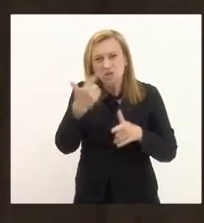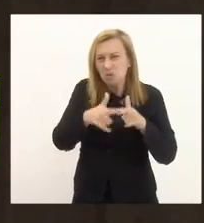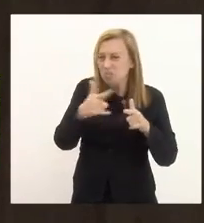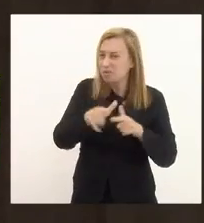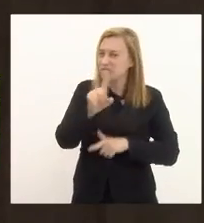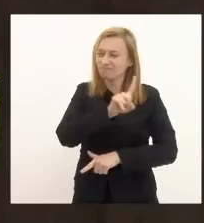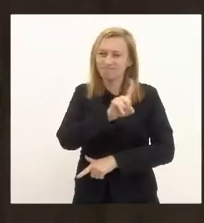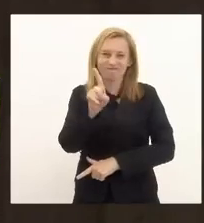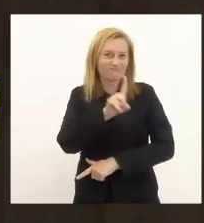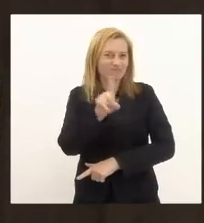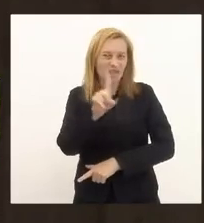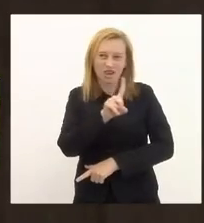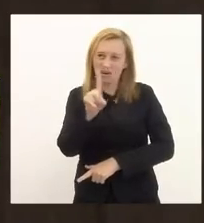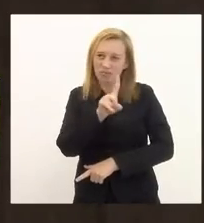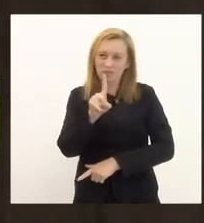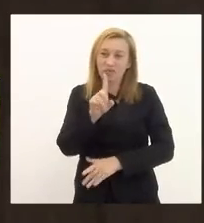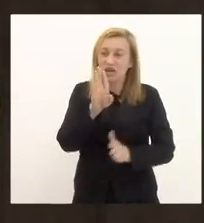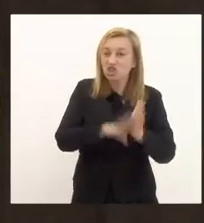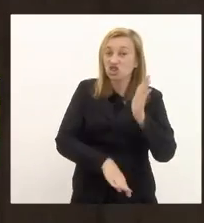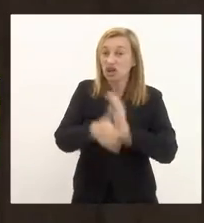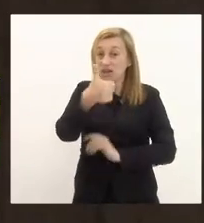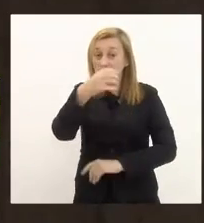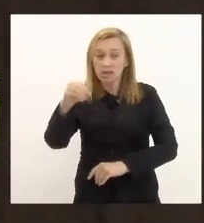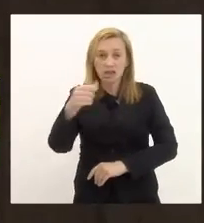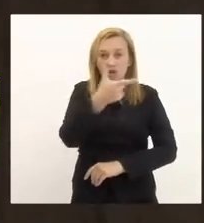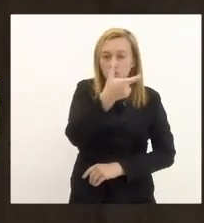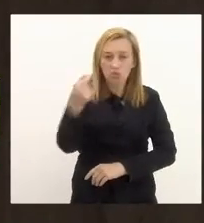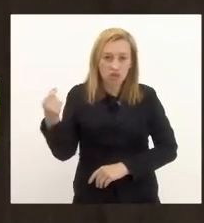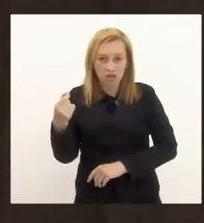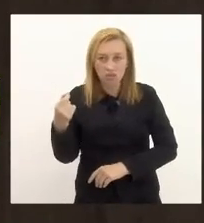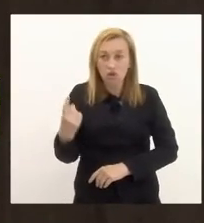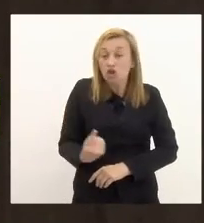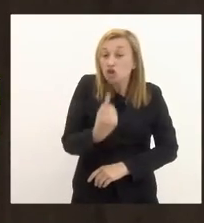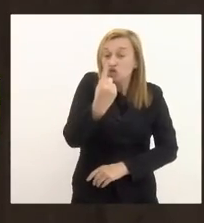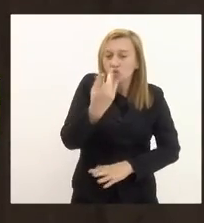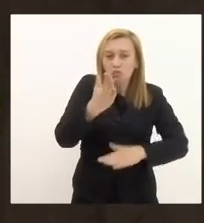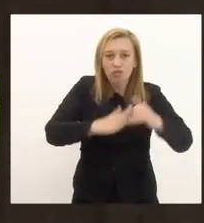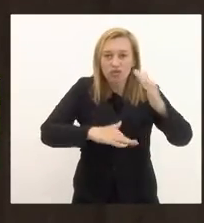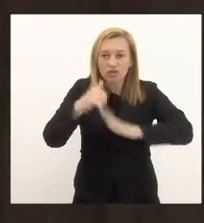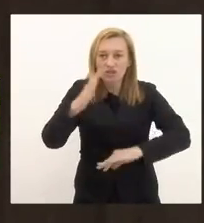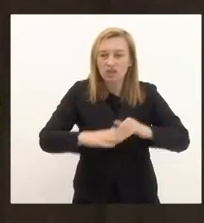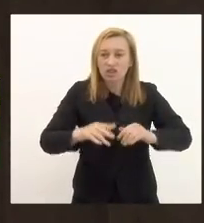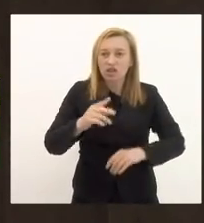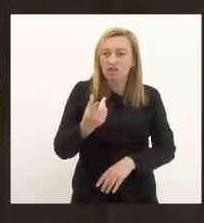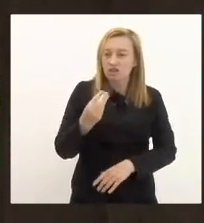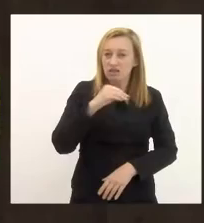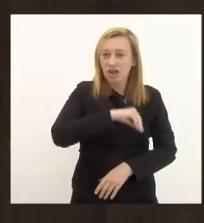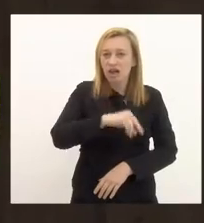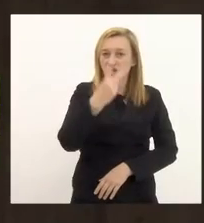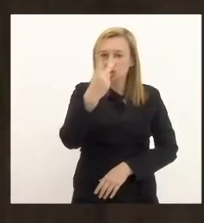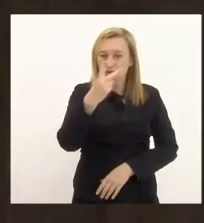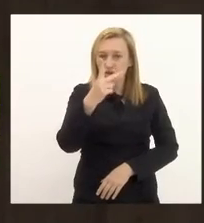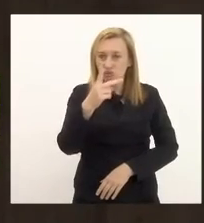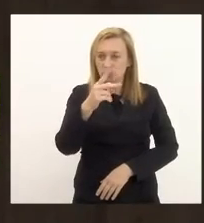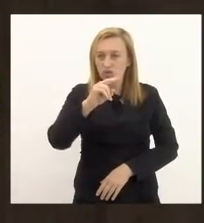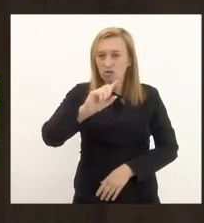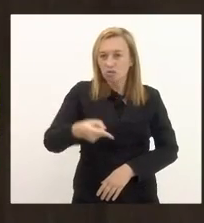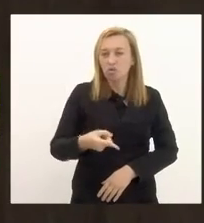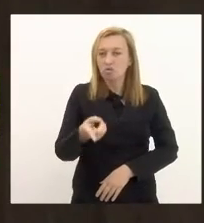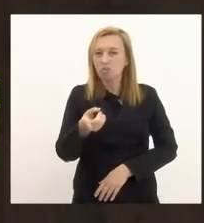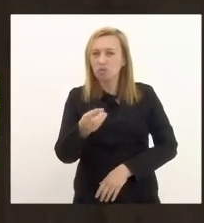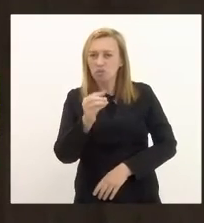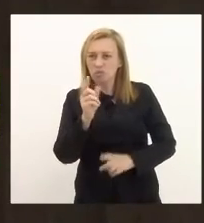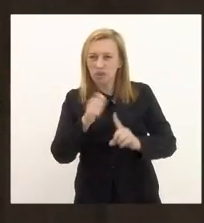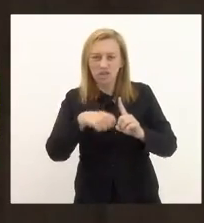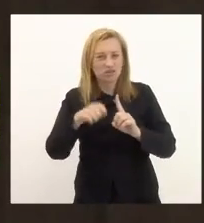é claro que não vai solucionar retirar sem reagir dos reais de um de um profissional que ganha dois mil por mês não vai resolver o problema